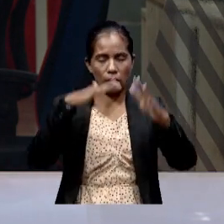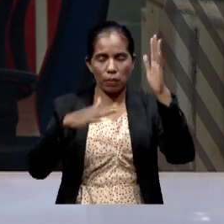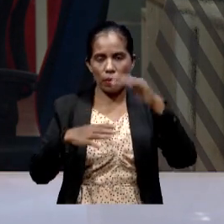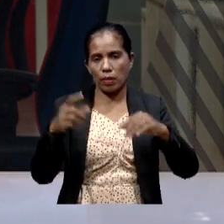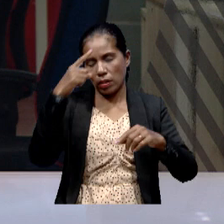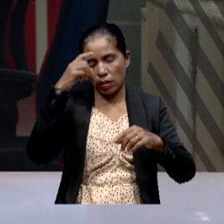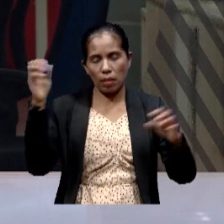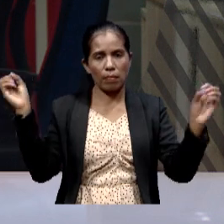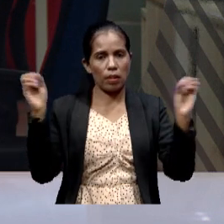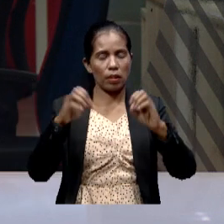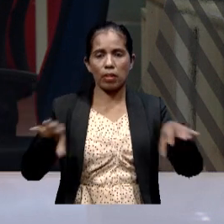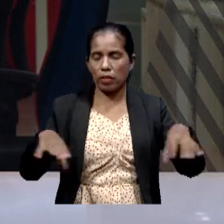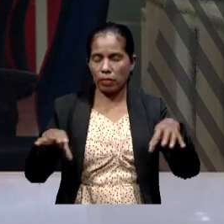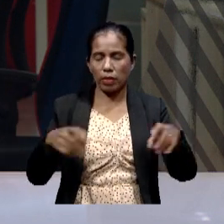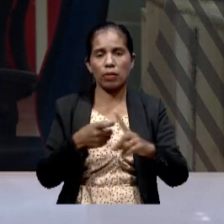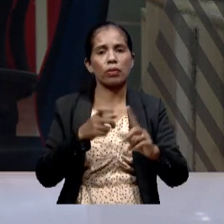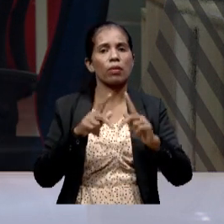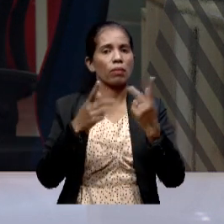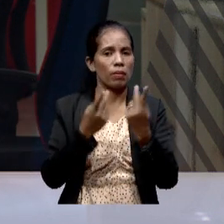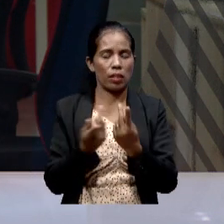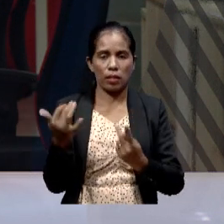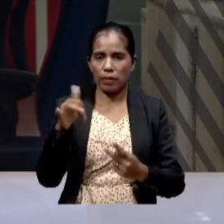iha kontratu husi companhia Sira.